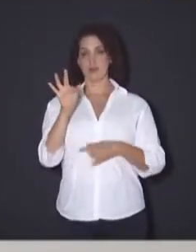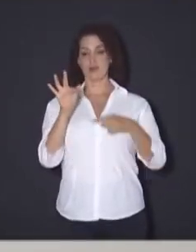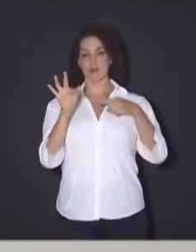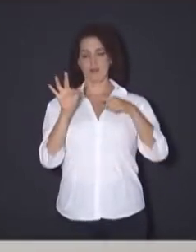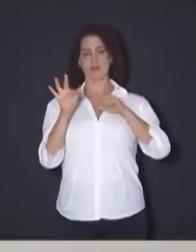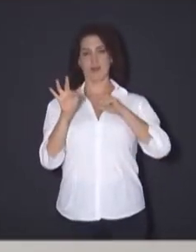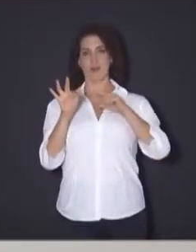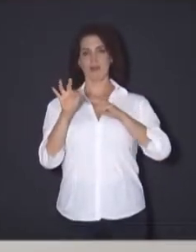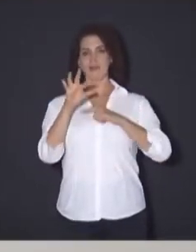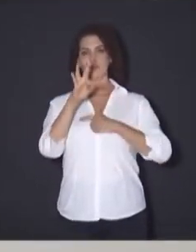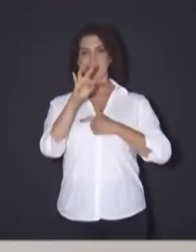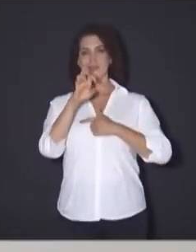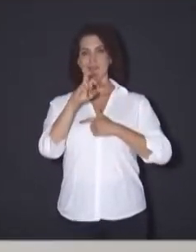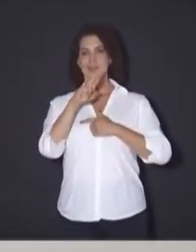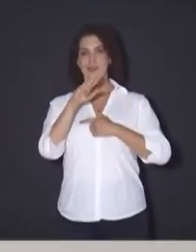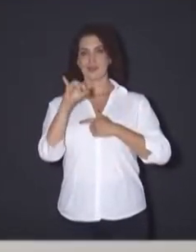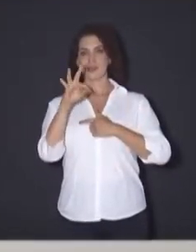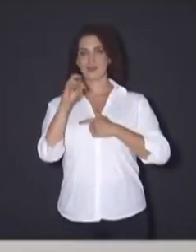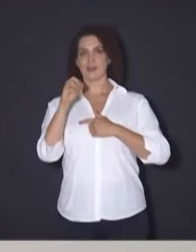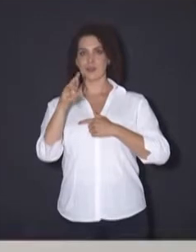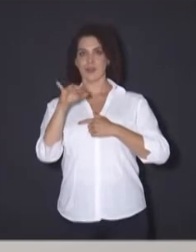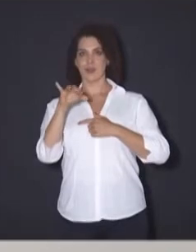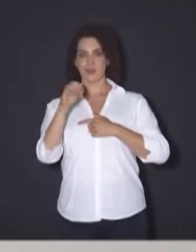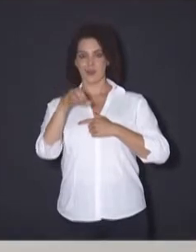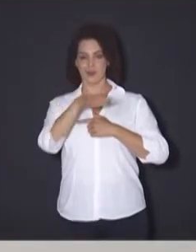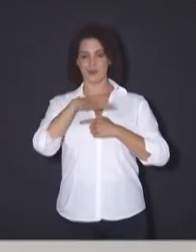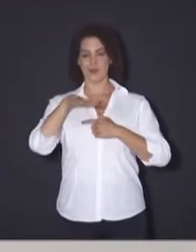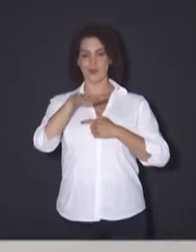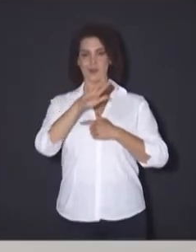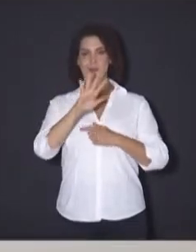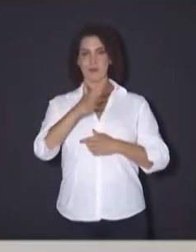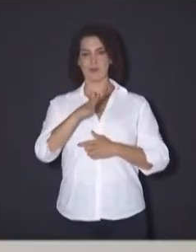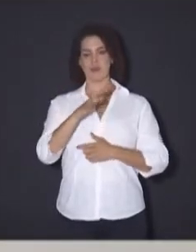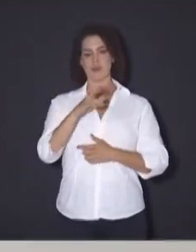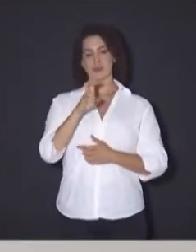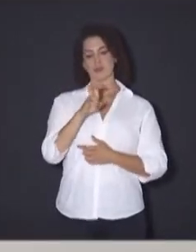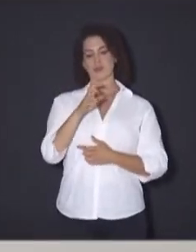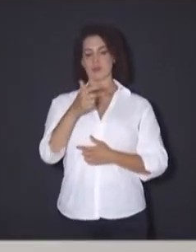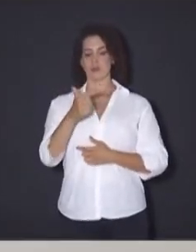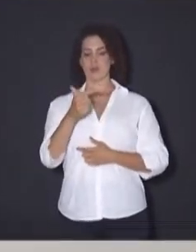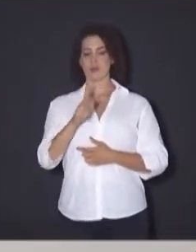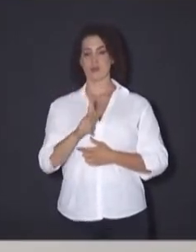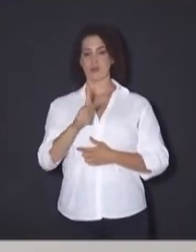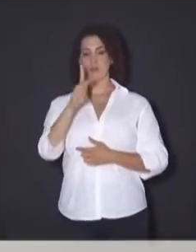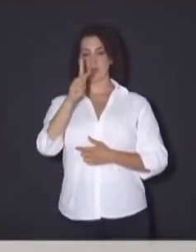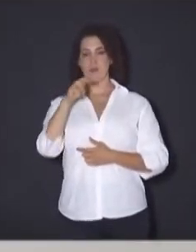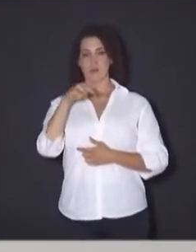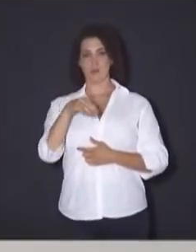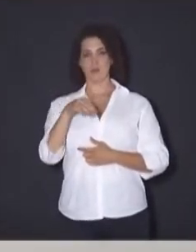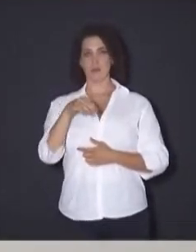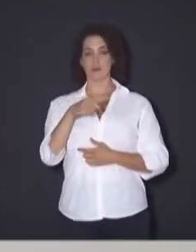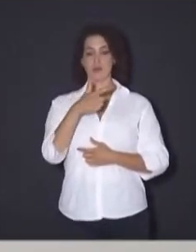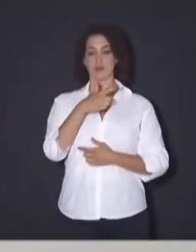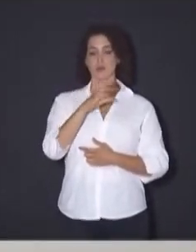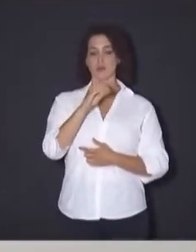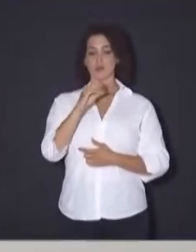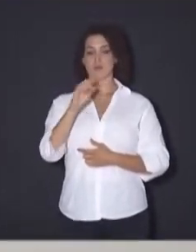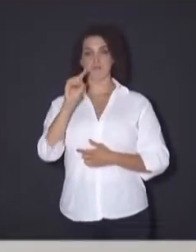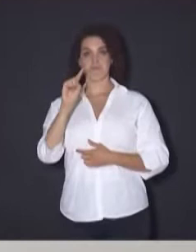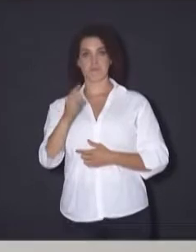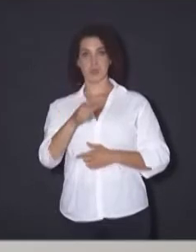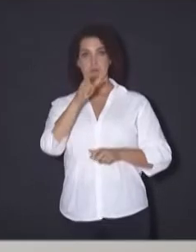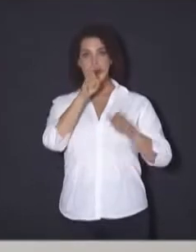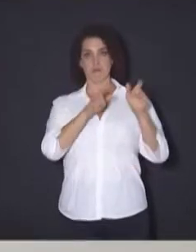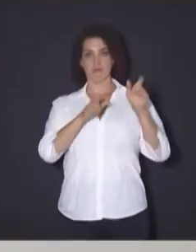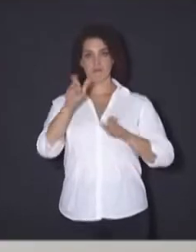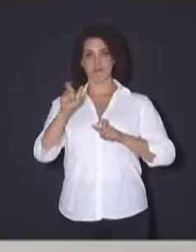território de mais ou menos 52 quilômetros quadrados e 200 mil habitantes e um território